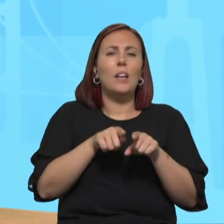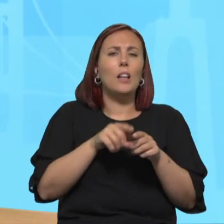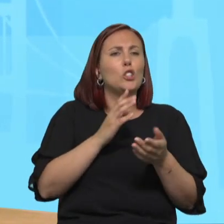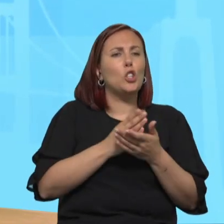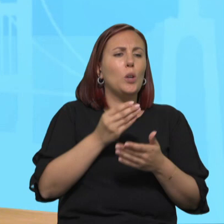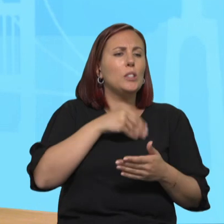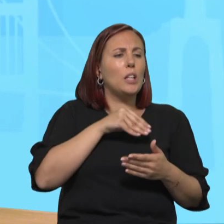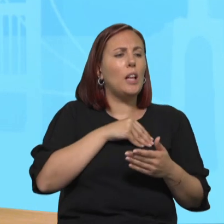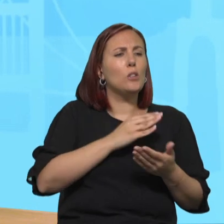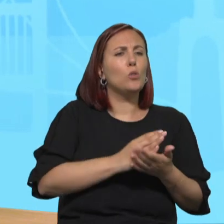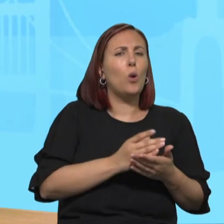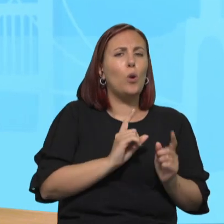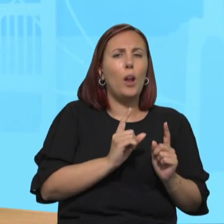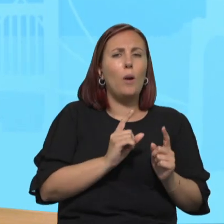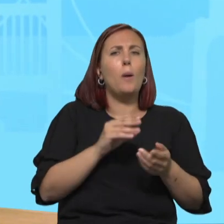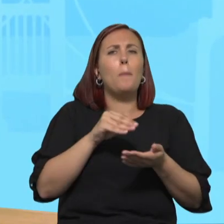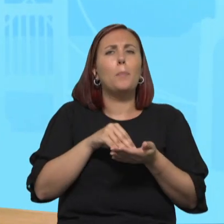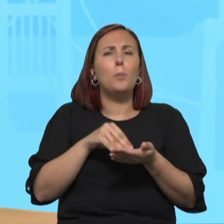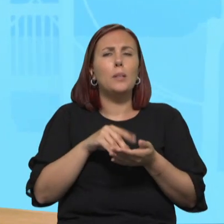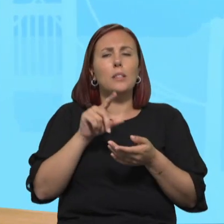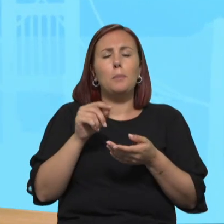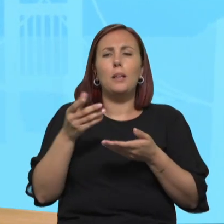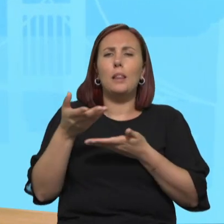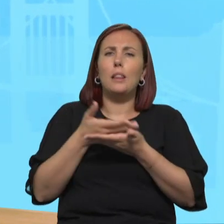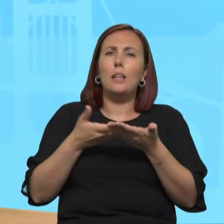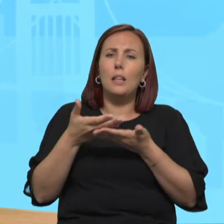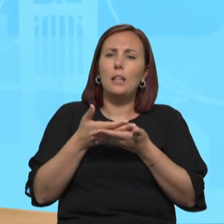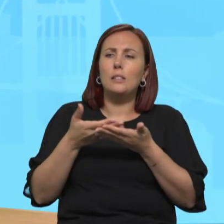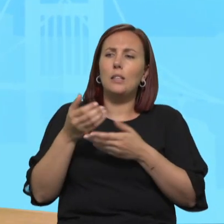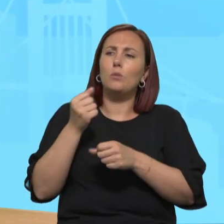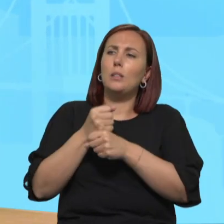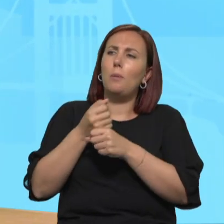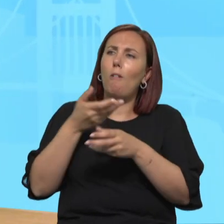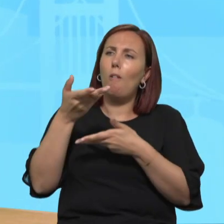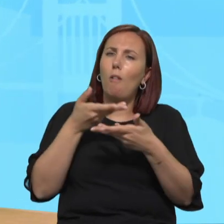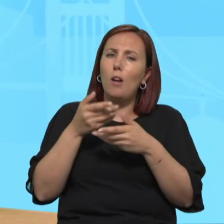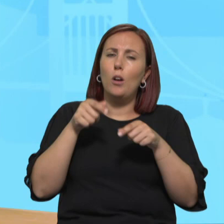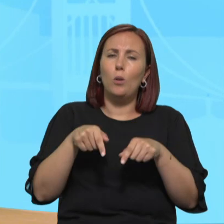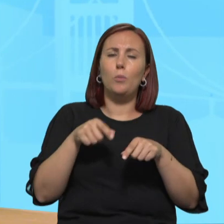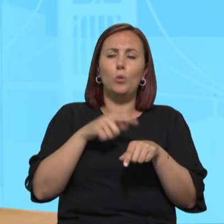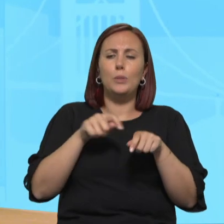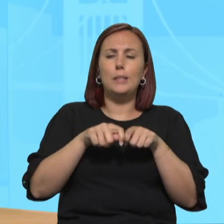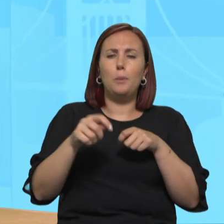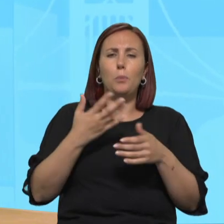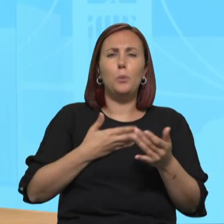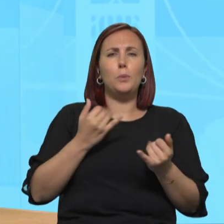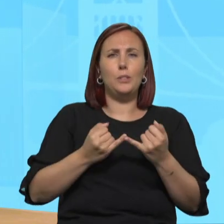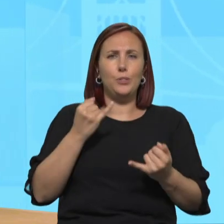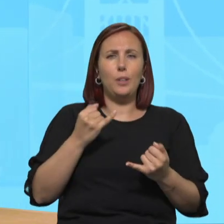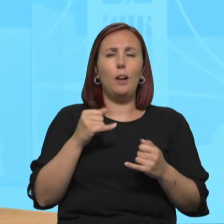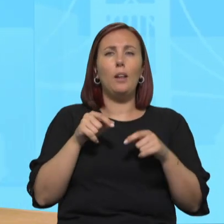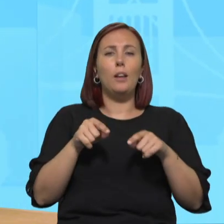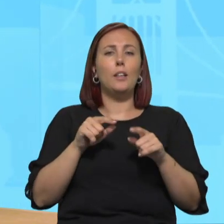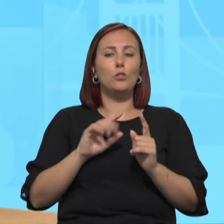salarial. É a precariedade também da relação laboral. Hoje estamos numa era digital e este também é um